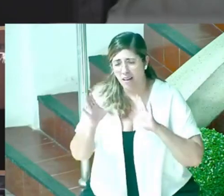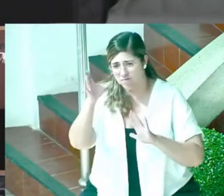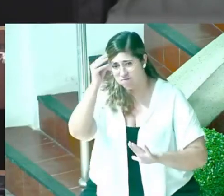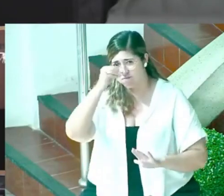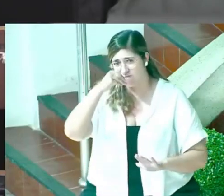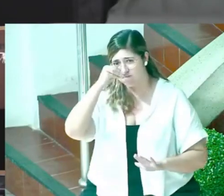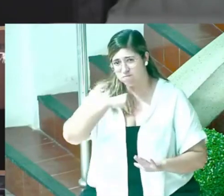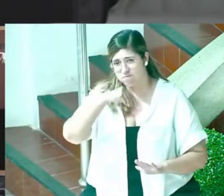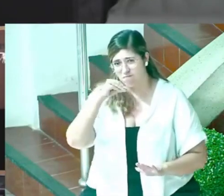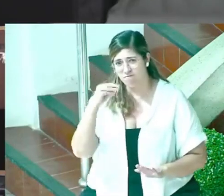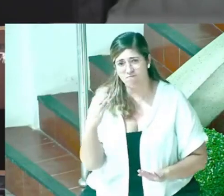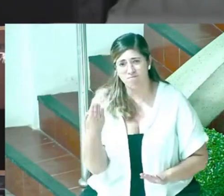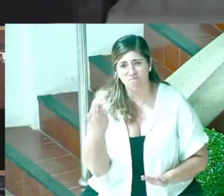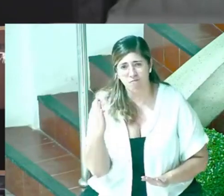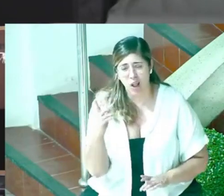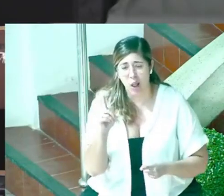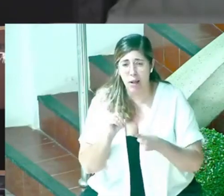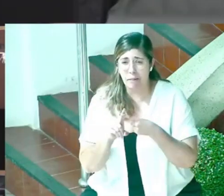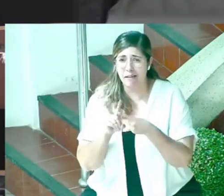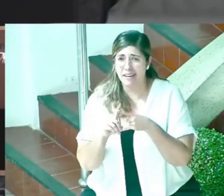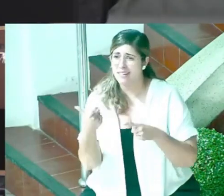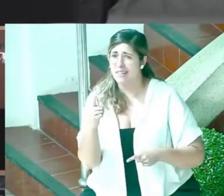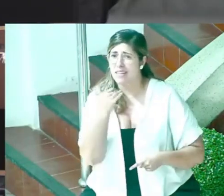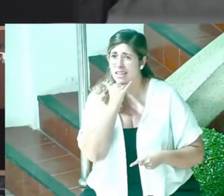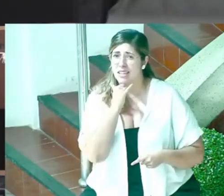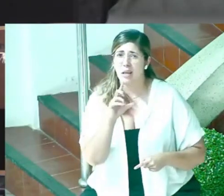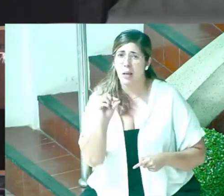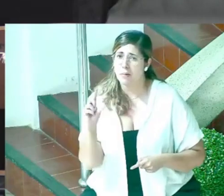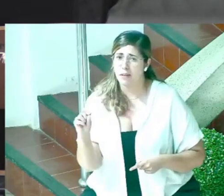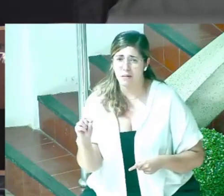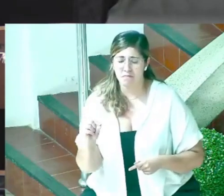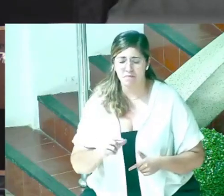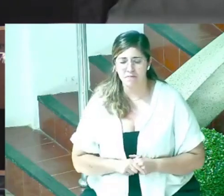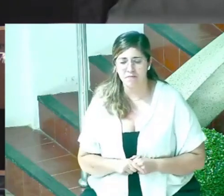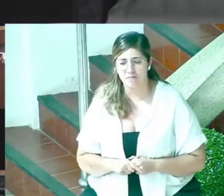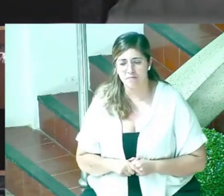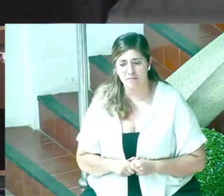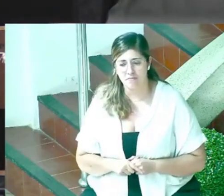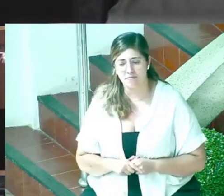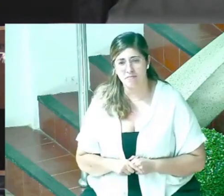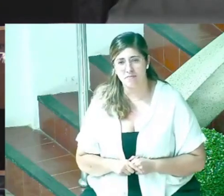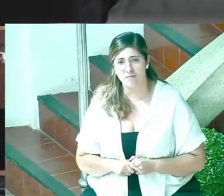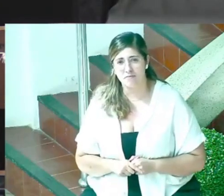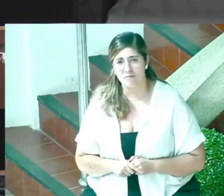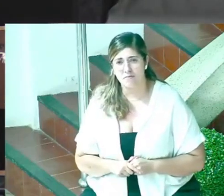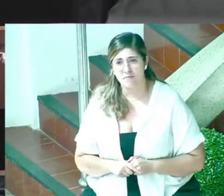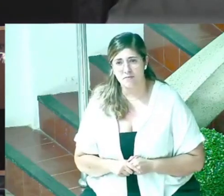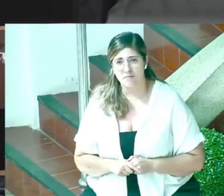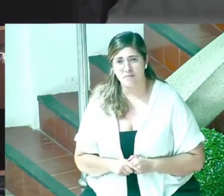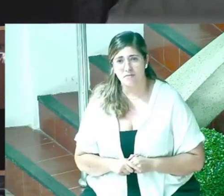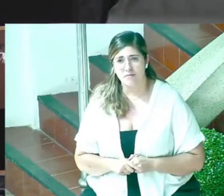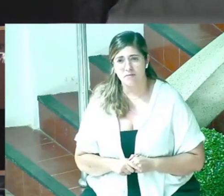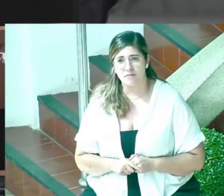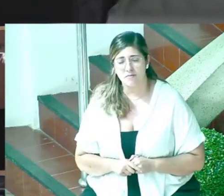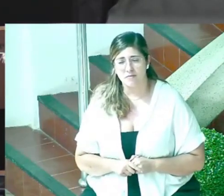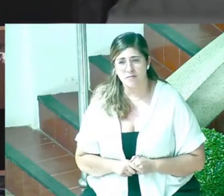escravizado ao longo de toda uma vida. Isso tem um custo